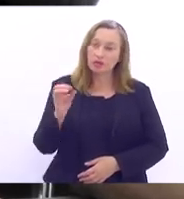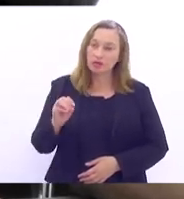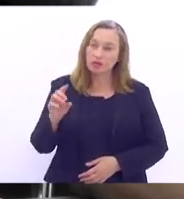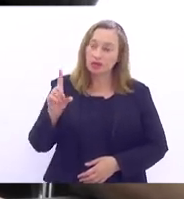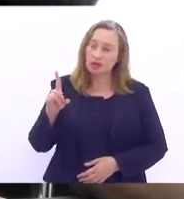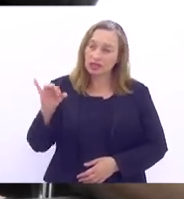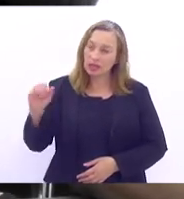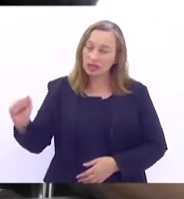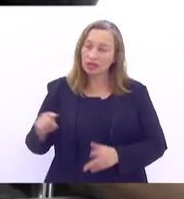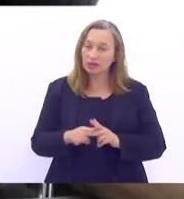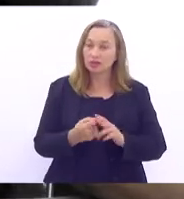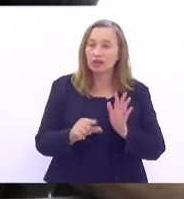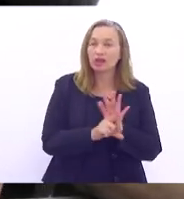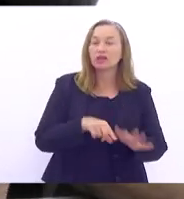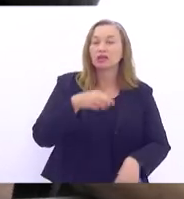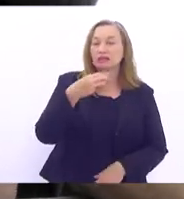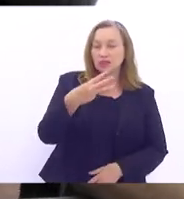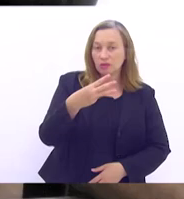altera a lei